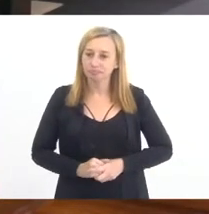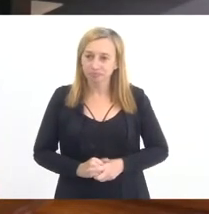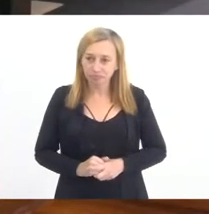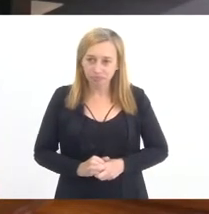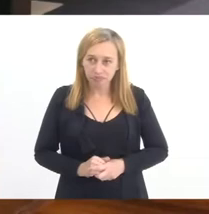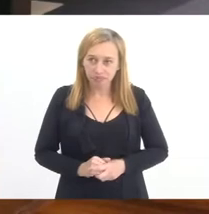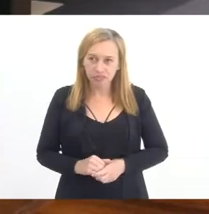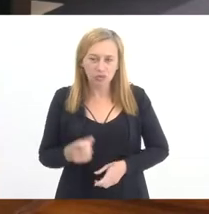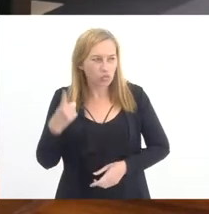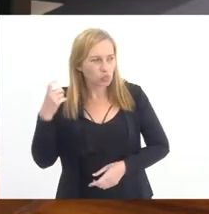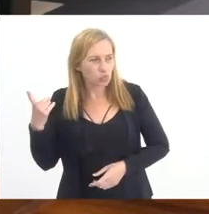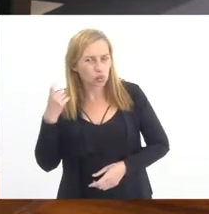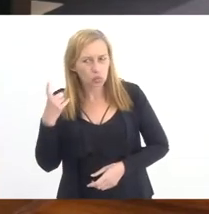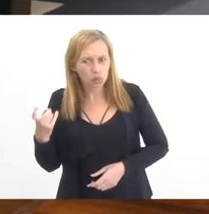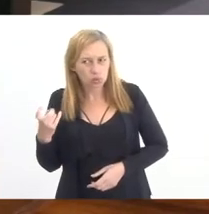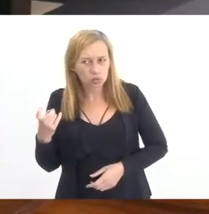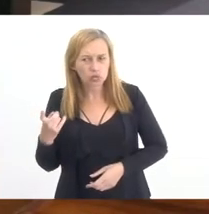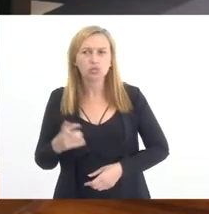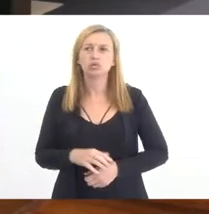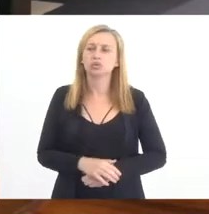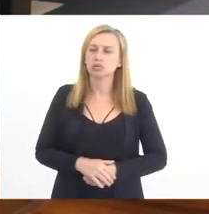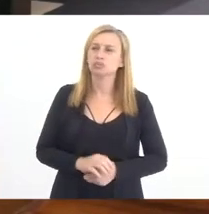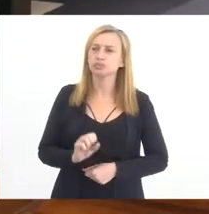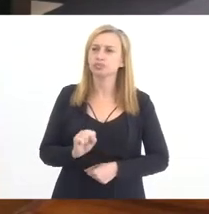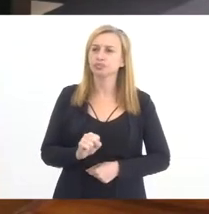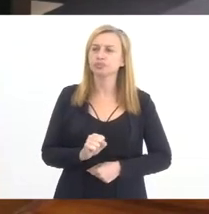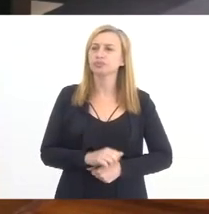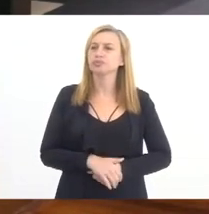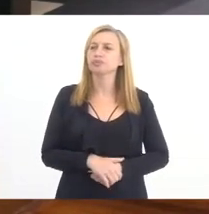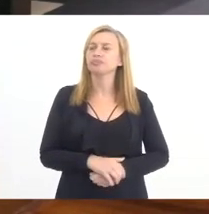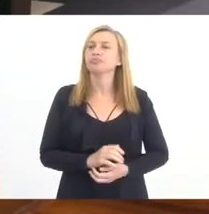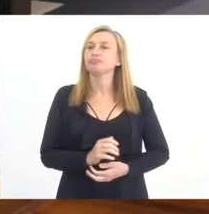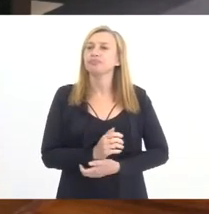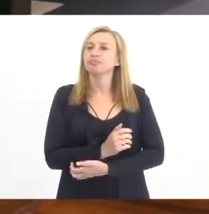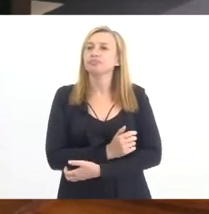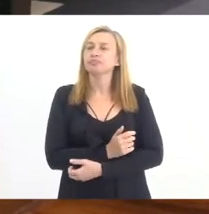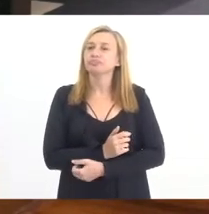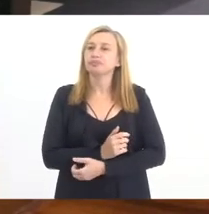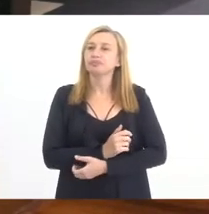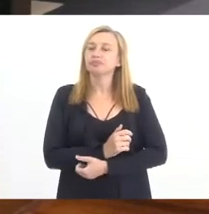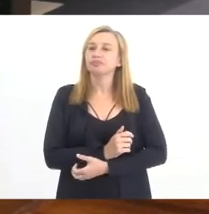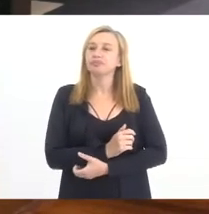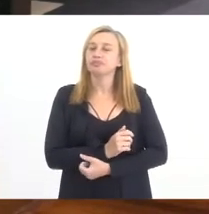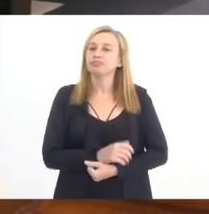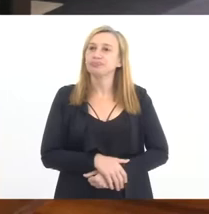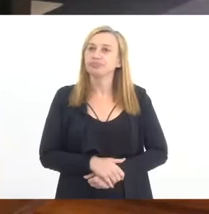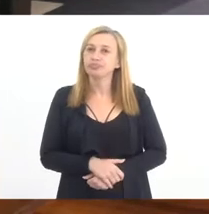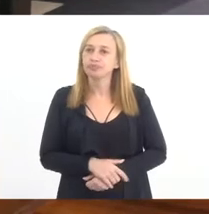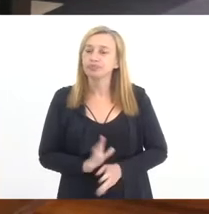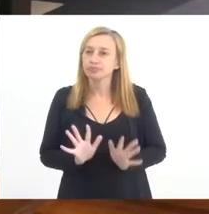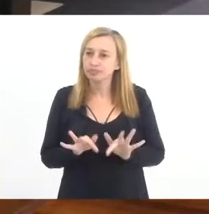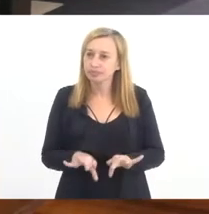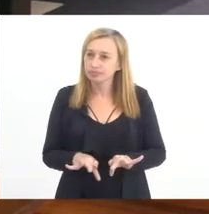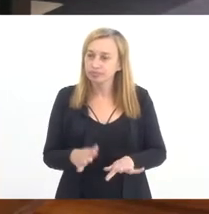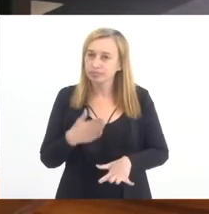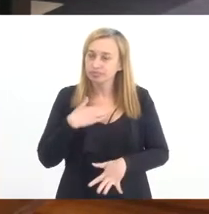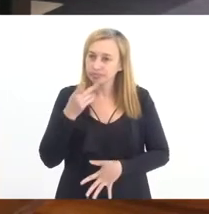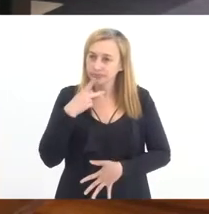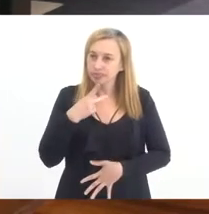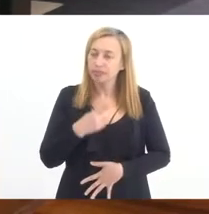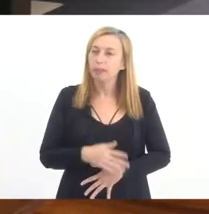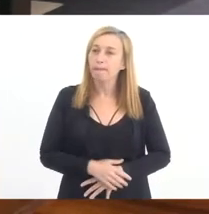Está com som? Está com som? Vejo obrigado a todos. Aqui. Obrigado. Aqui para fechar a